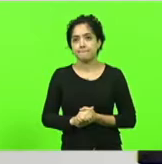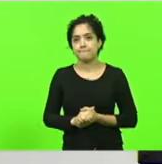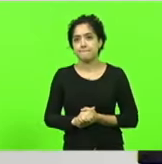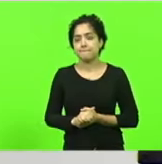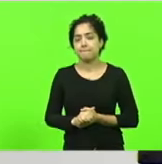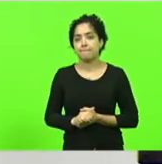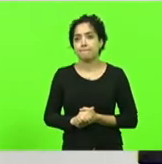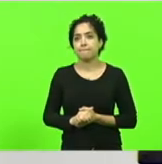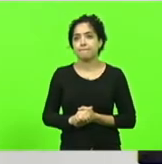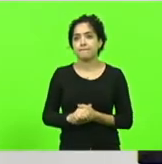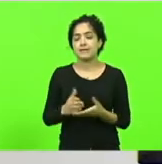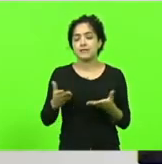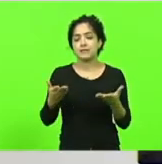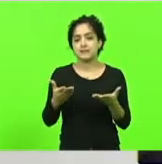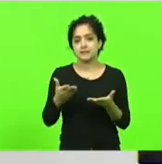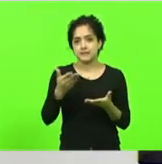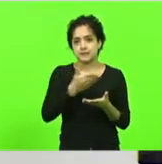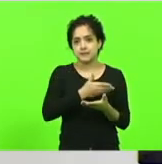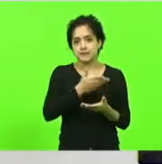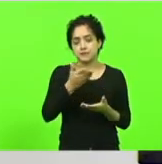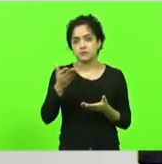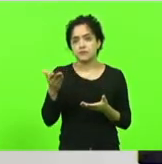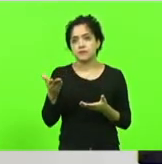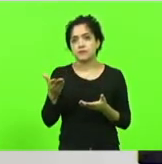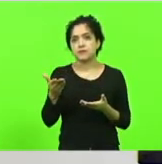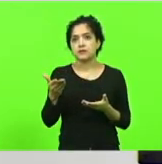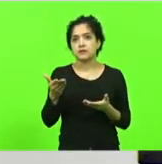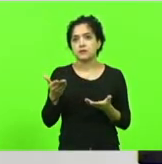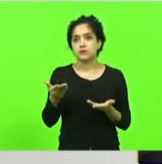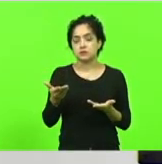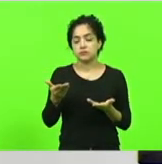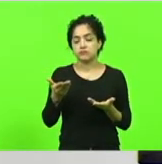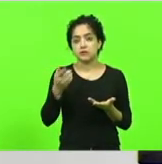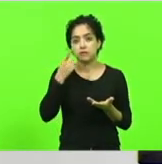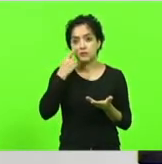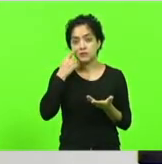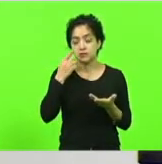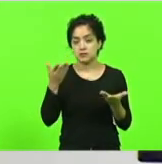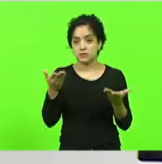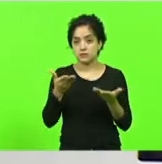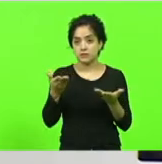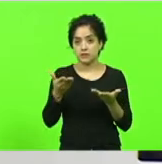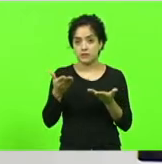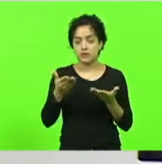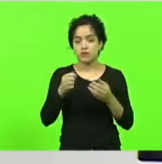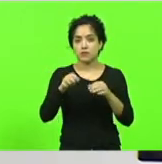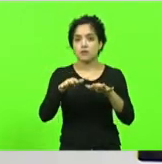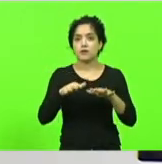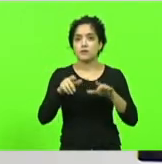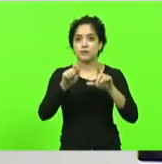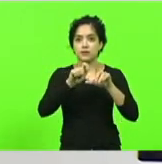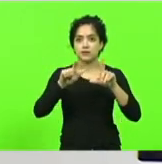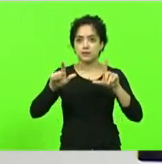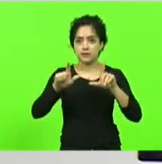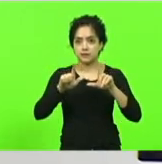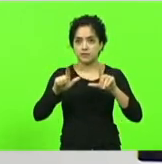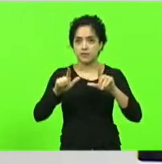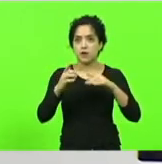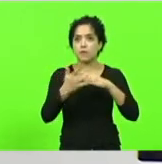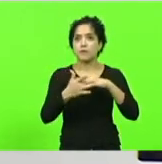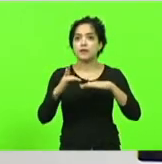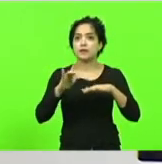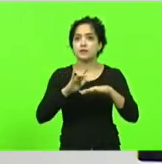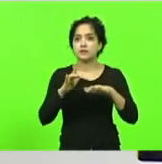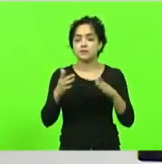Senhor presidente, senhores deputados, público que nos assiste pela TVAL, pela imprensa, colegas de